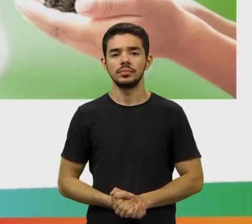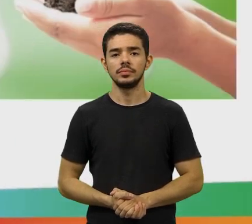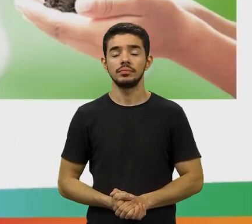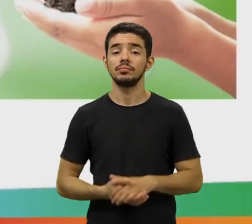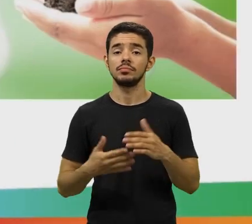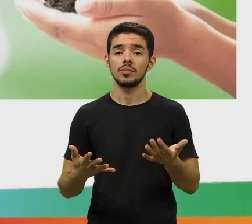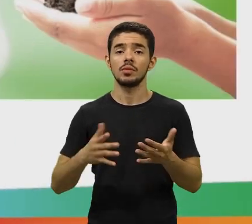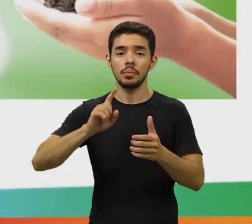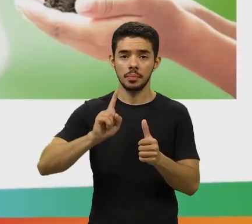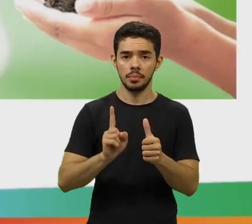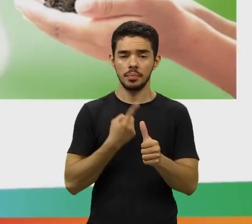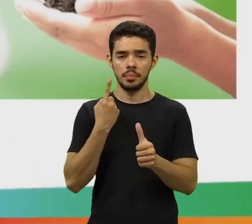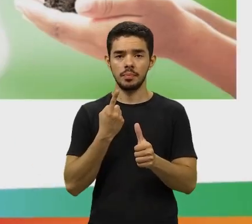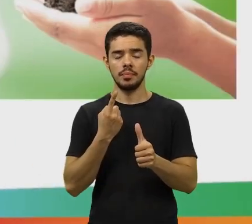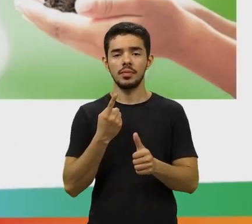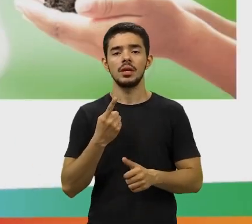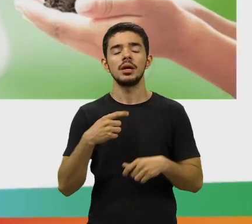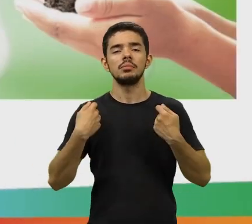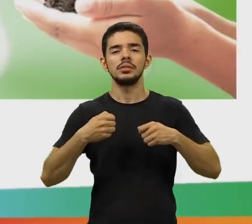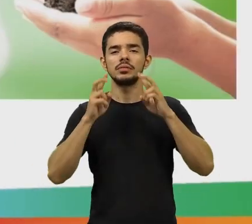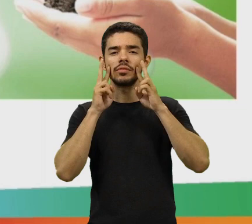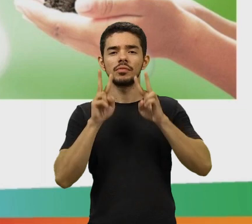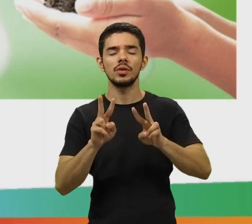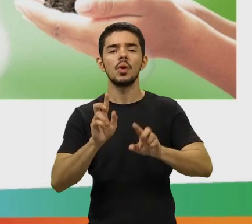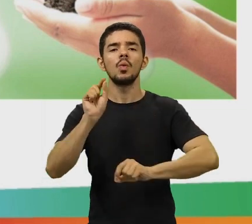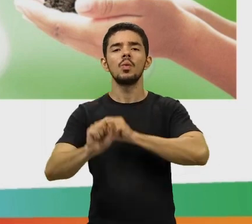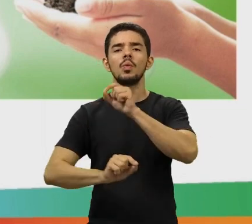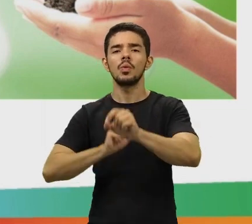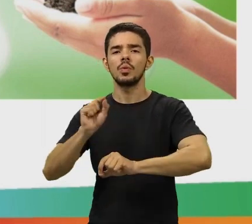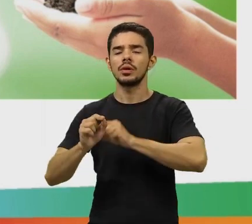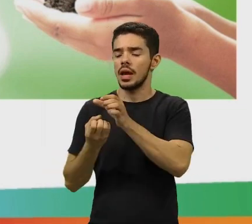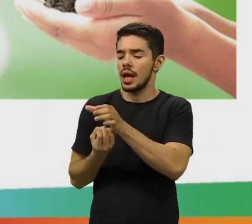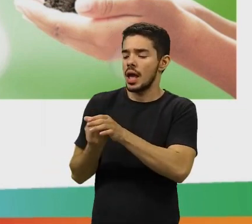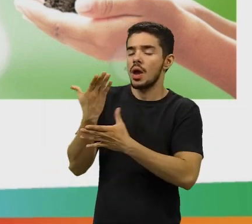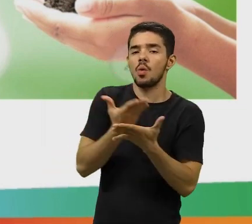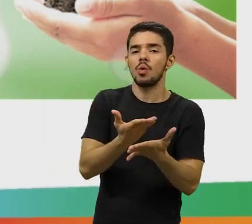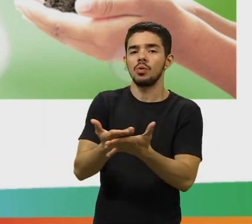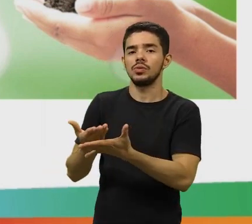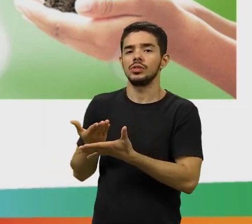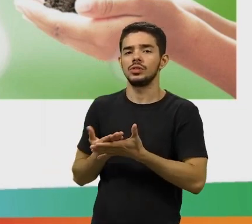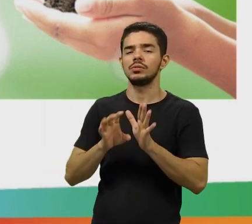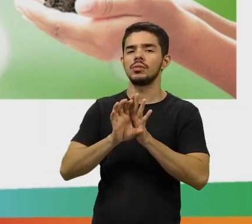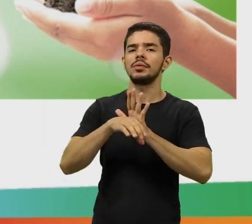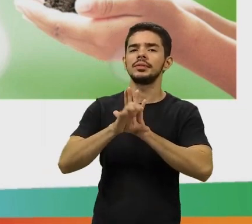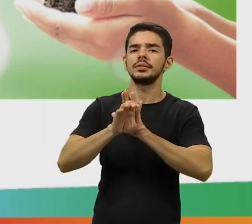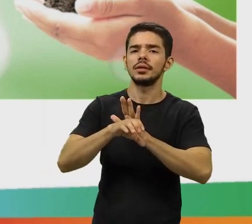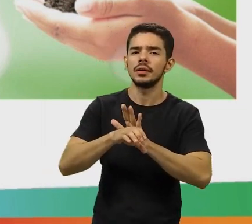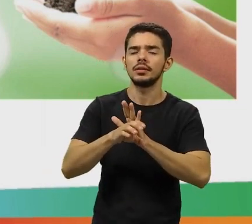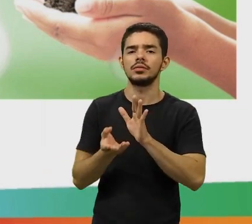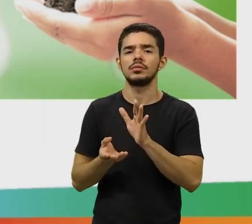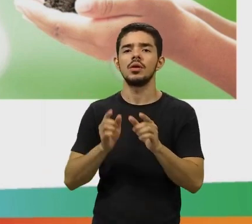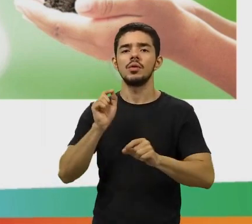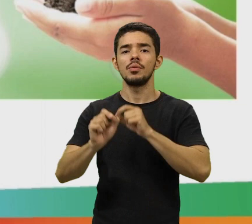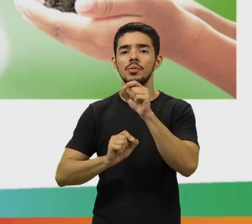Aqui. Bom, primeiro nós vamos ter que ver o que é ecologia. Qual é o conceito da ecologia? O